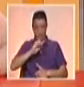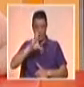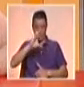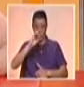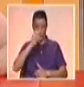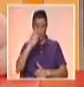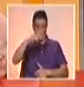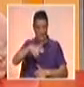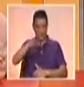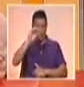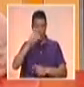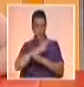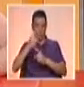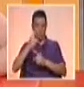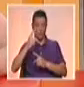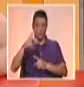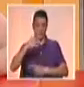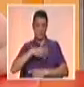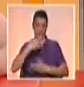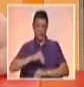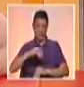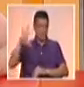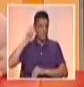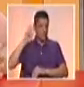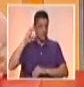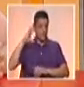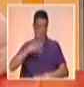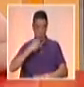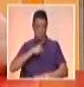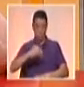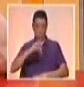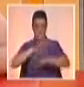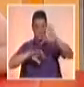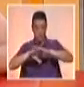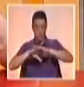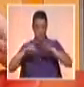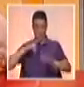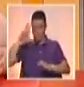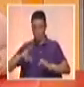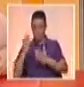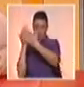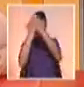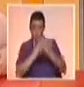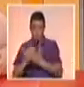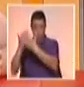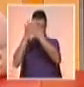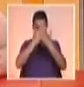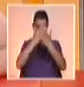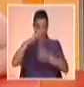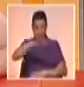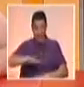chamada Por Sinal, Consegues Ouvir o Mundo, e é uma página feita por um português e que vai reunindo estudos em torno da